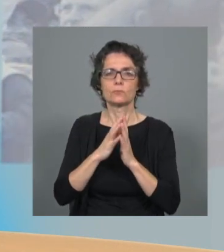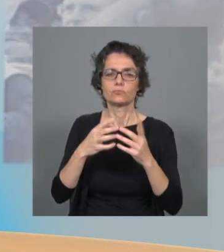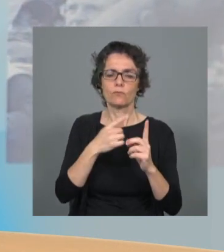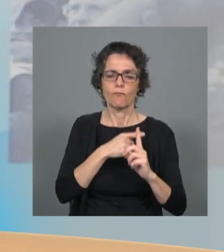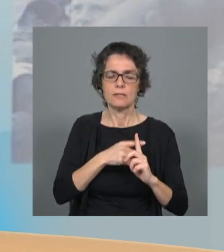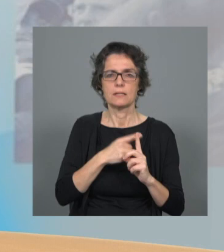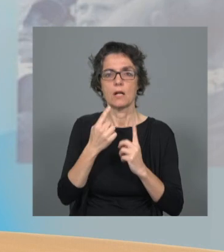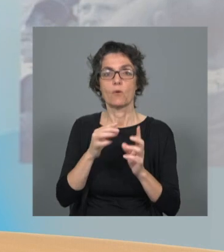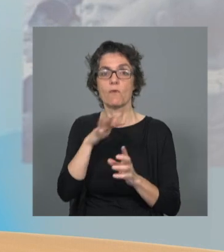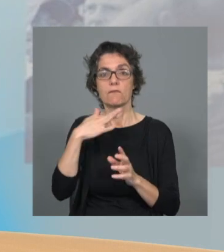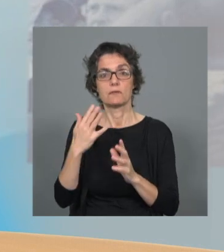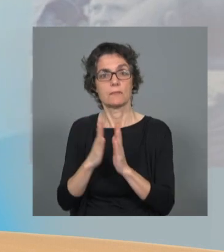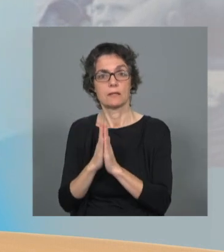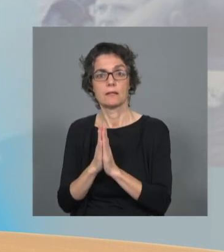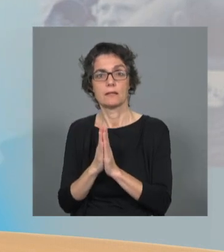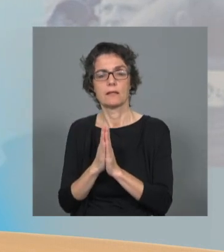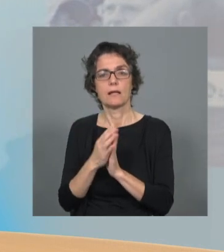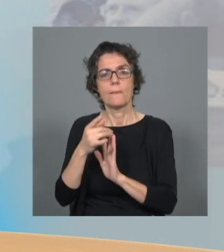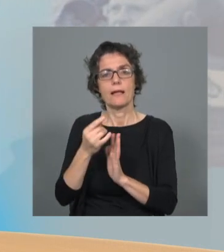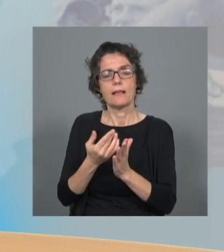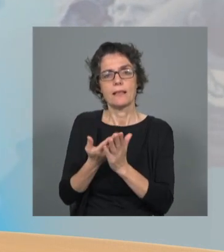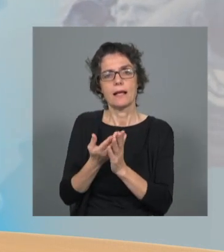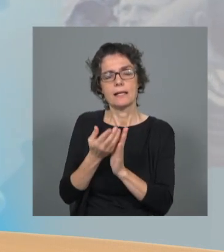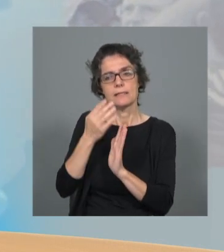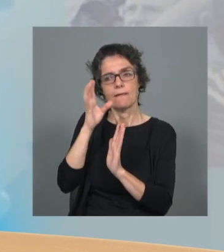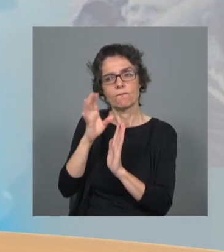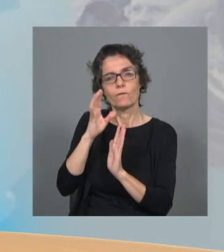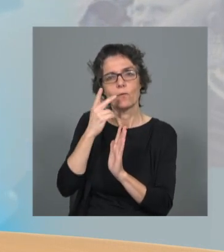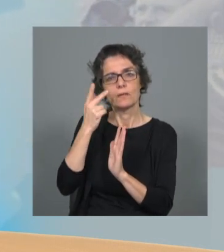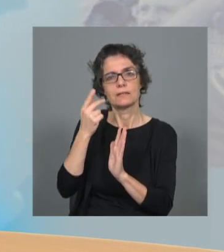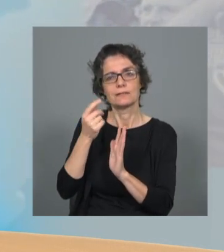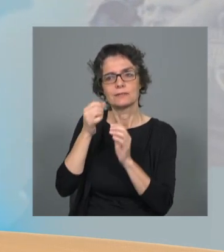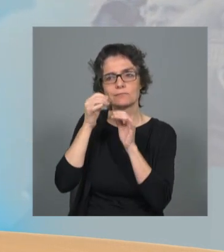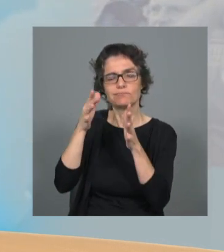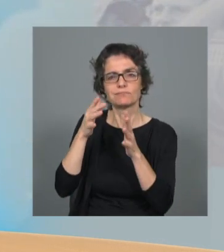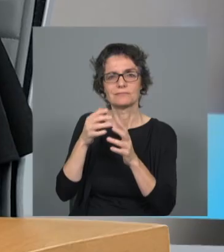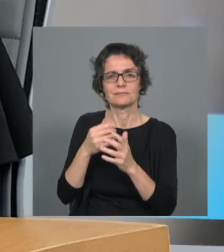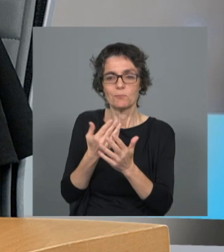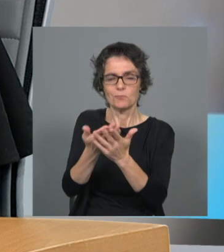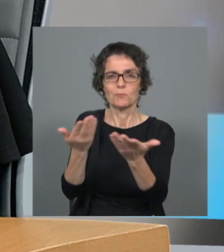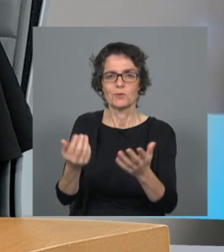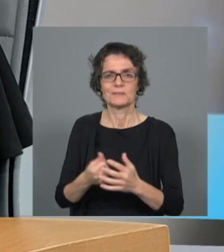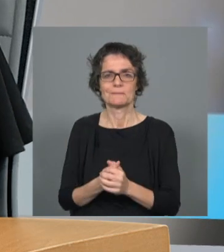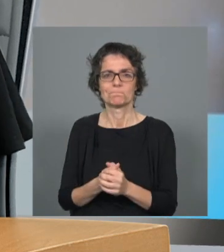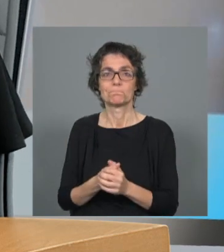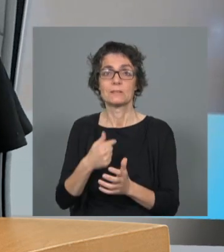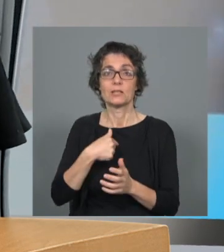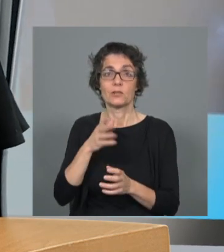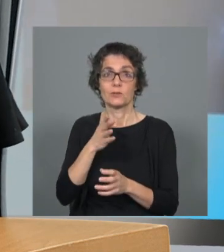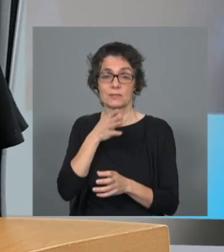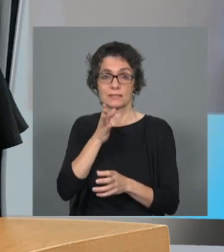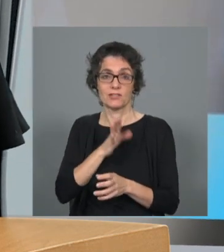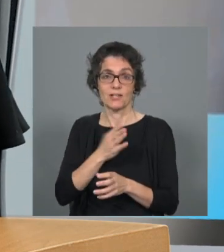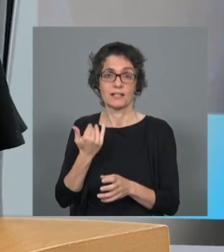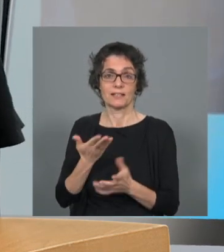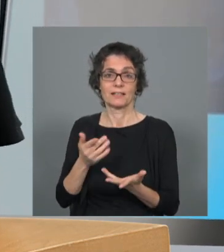religiosas vivem, mas é propor esse estilo de vida a toda a humanidade. Mas eu já o disse aqui nesta sede que